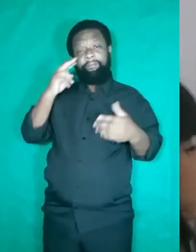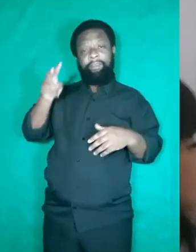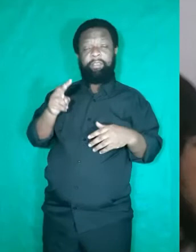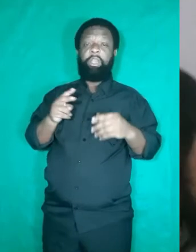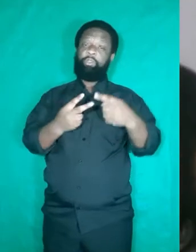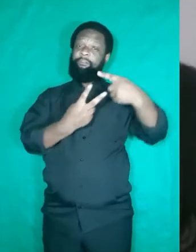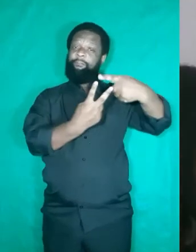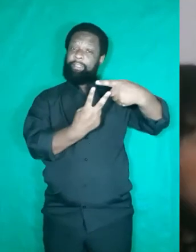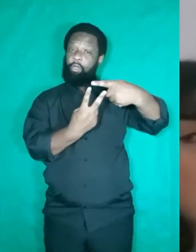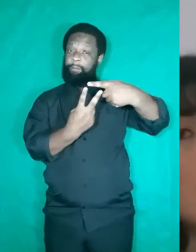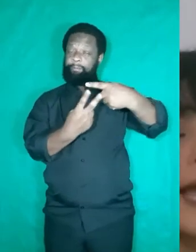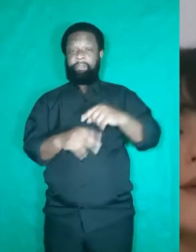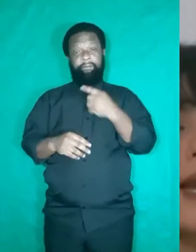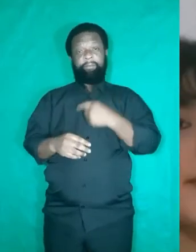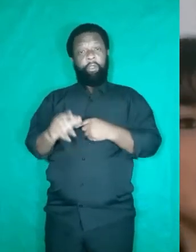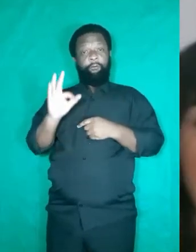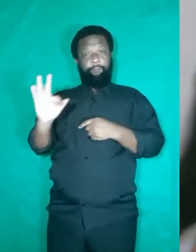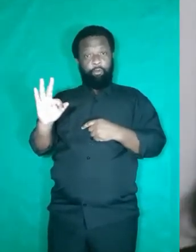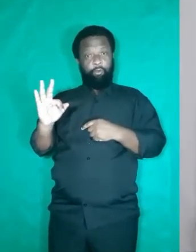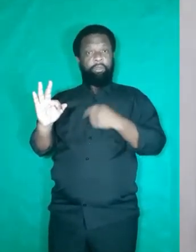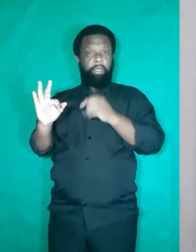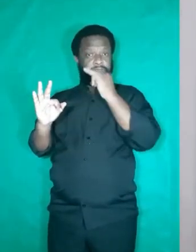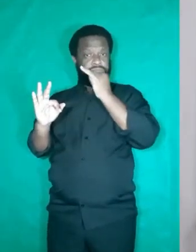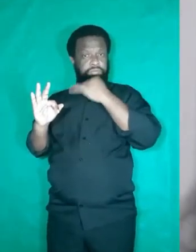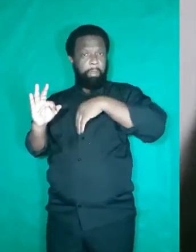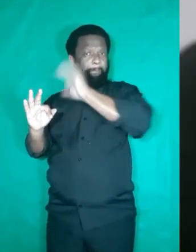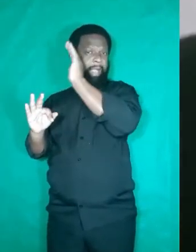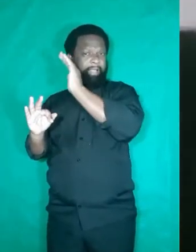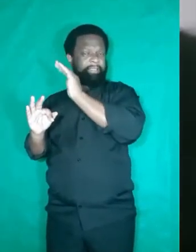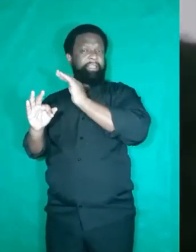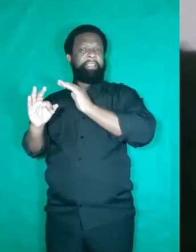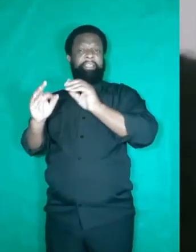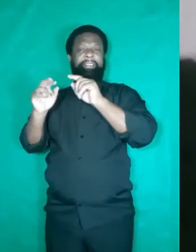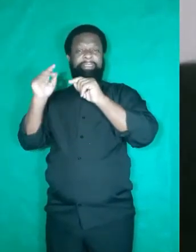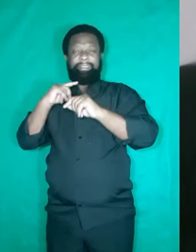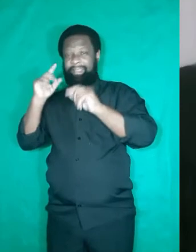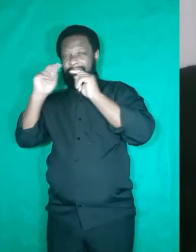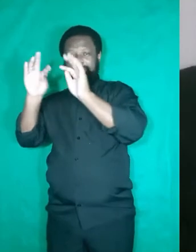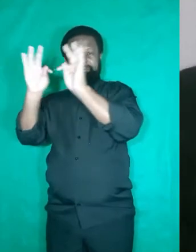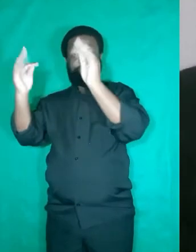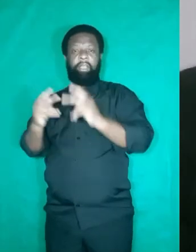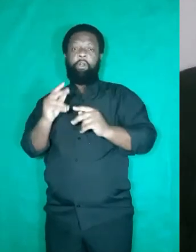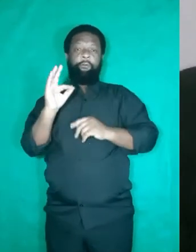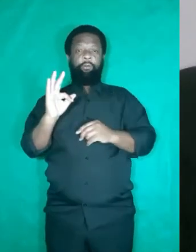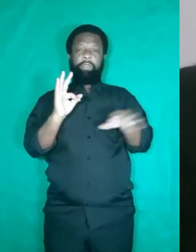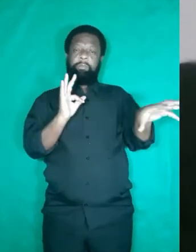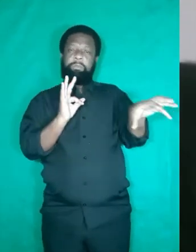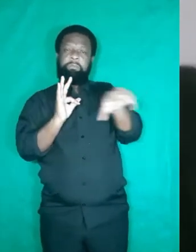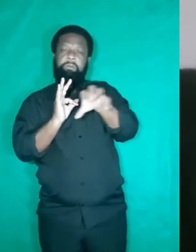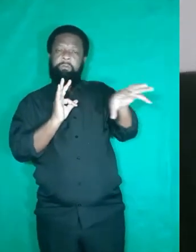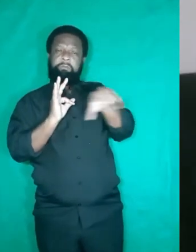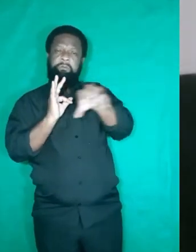os vetores. O flúor é o elemento mais eletronegativo da tabela, então ele vai puxar os